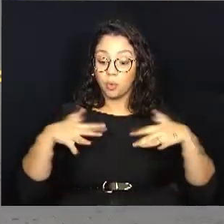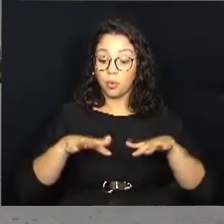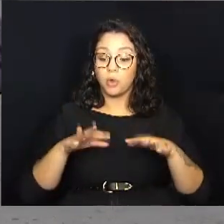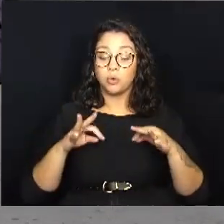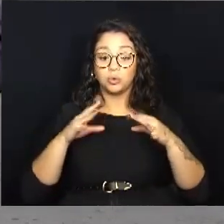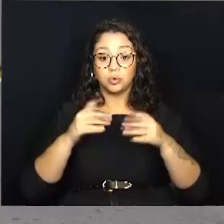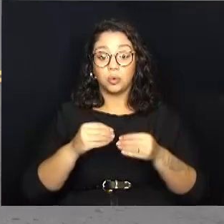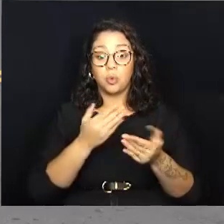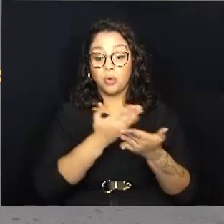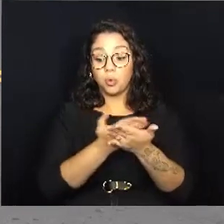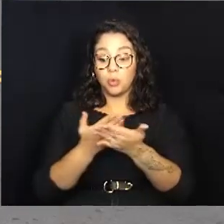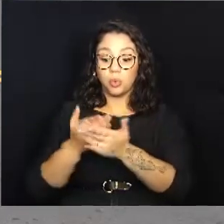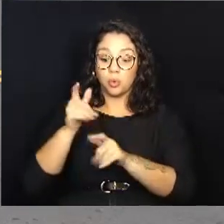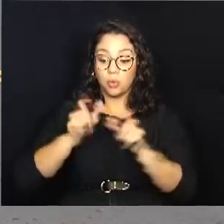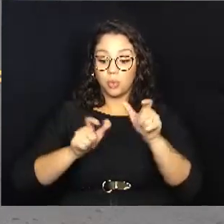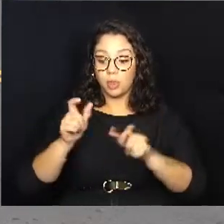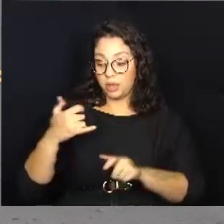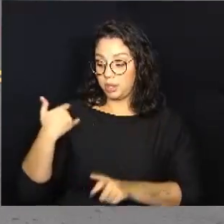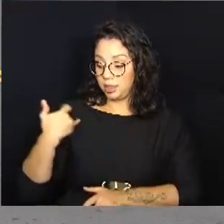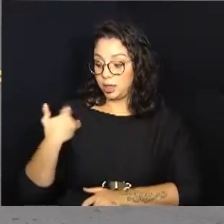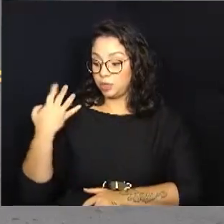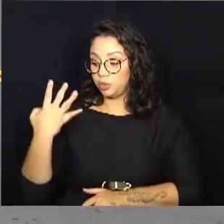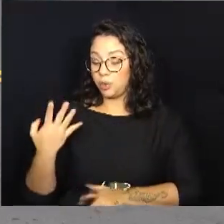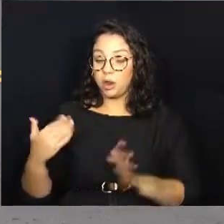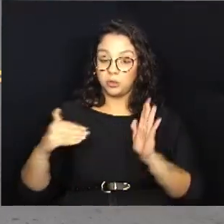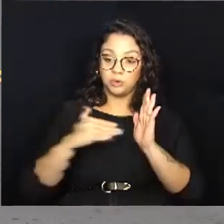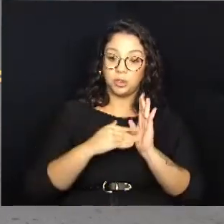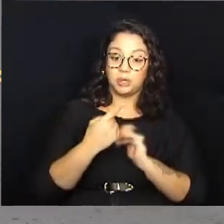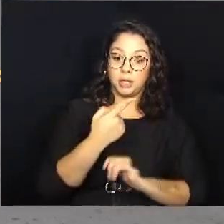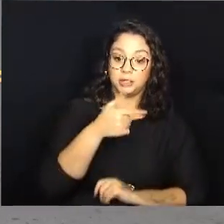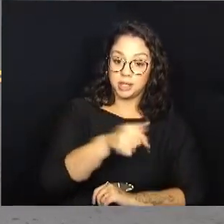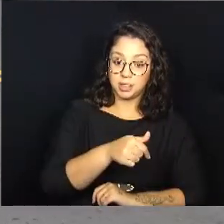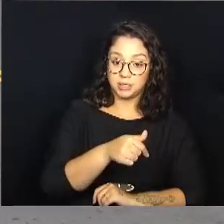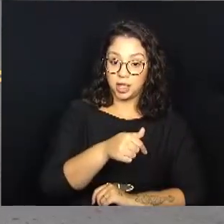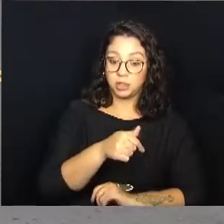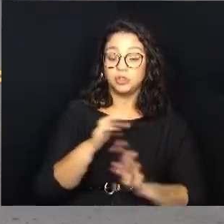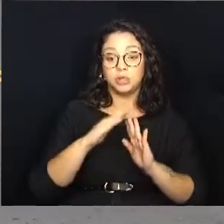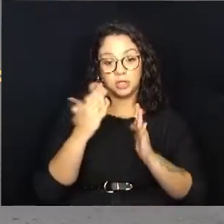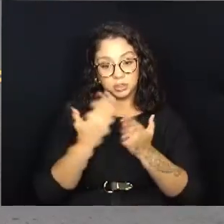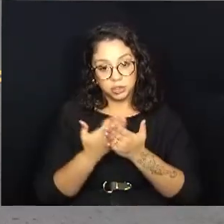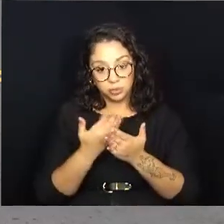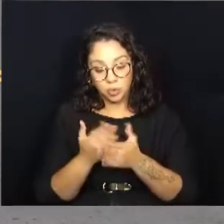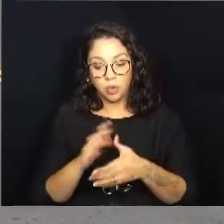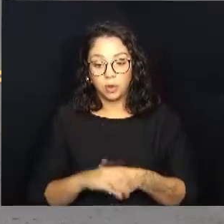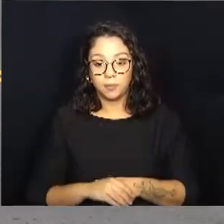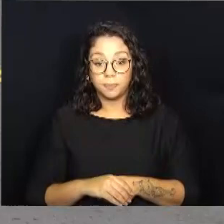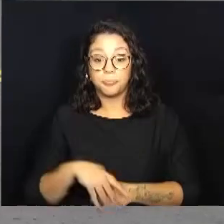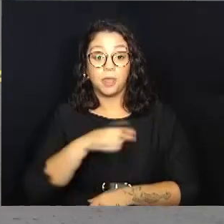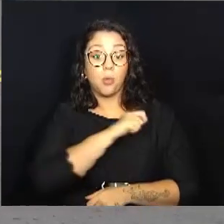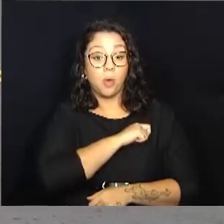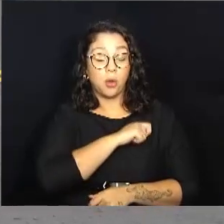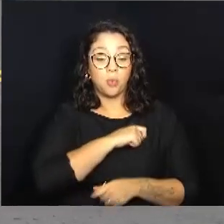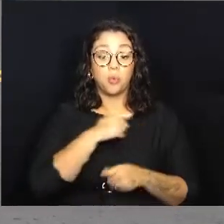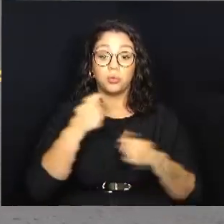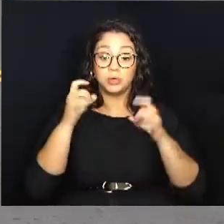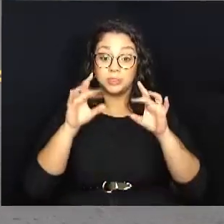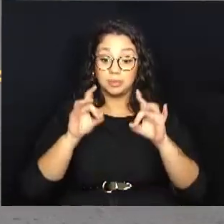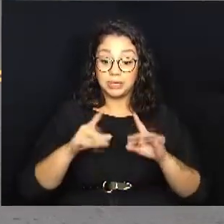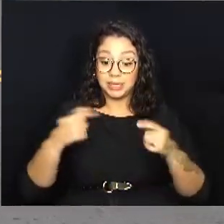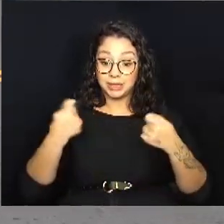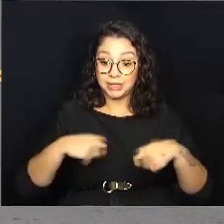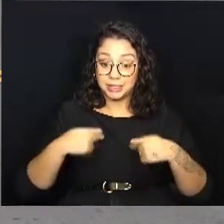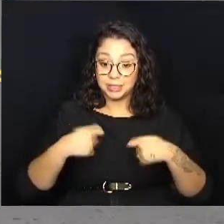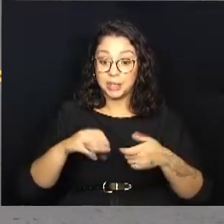deve incluir todos os estudantes de 4 a 17 anos na escola. Os alunos com necessidades